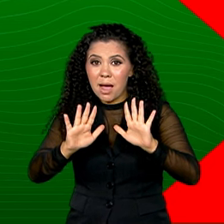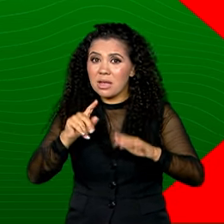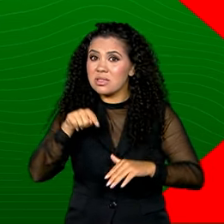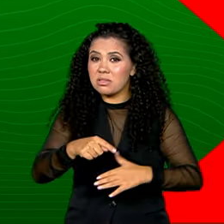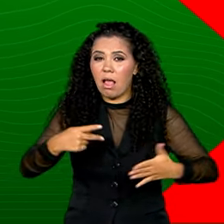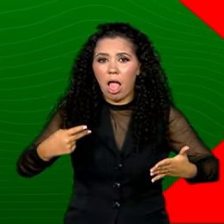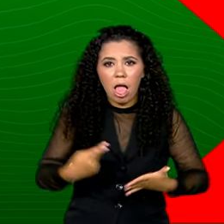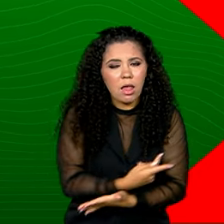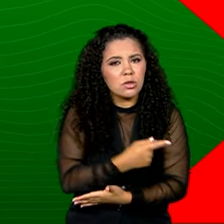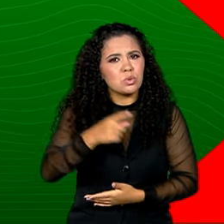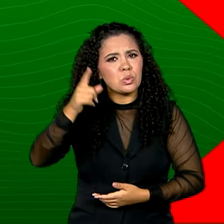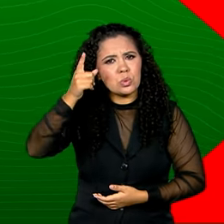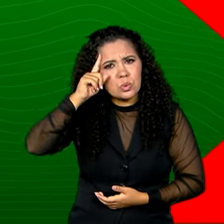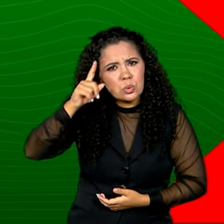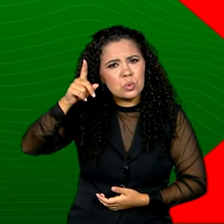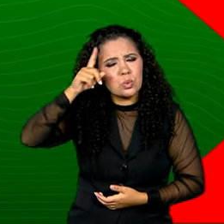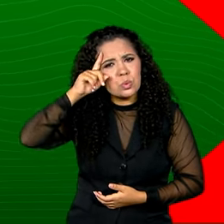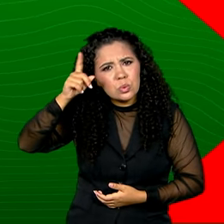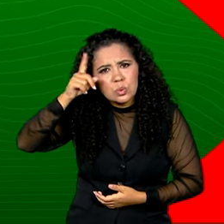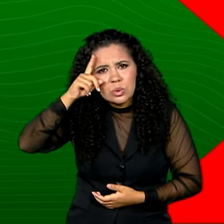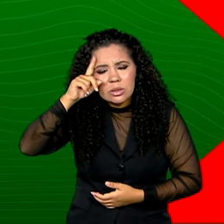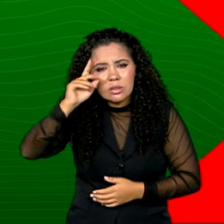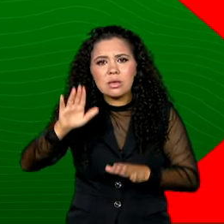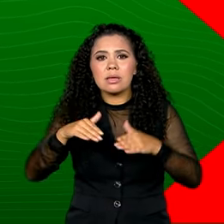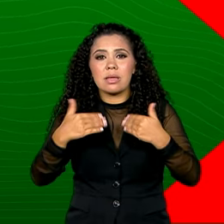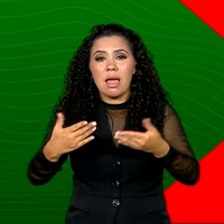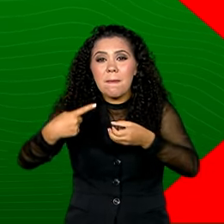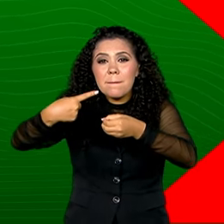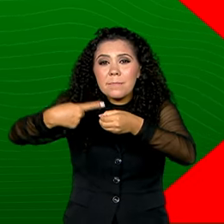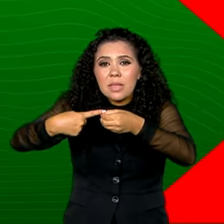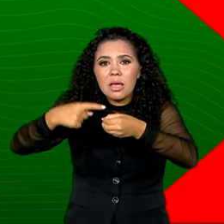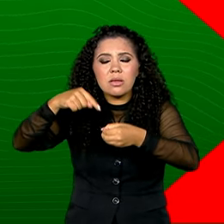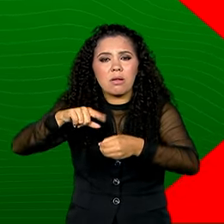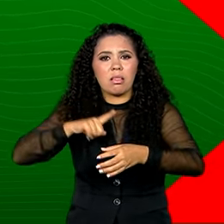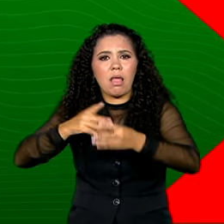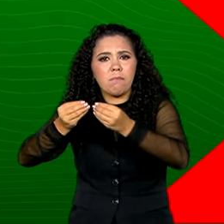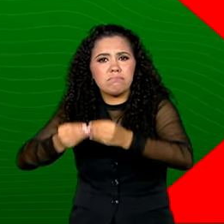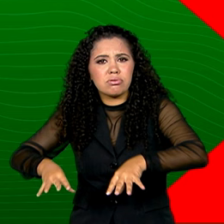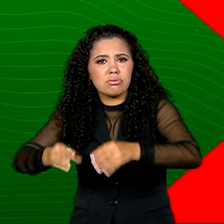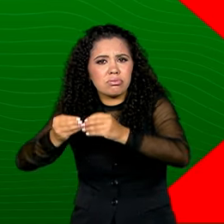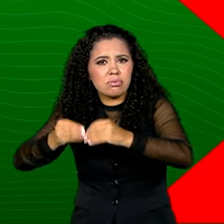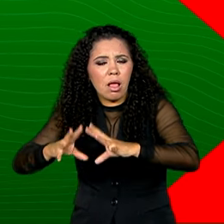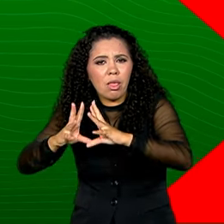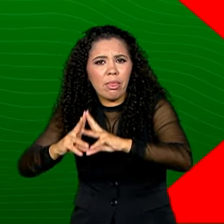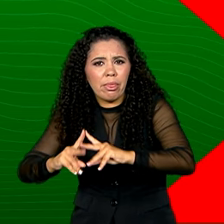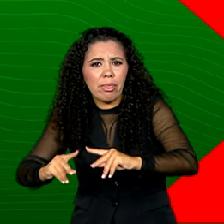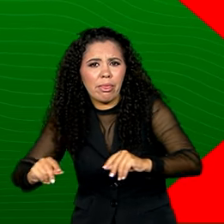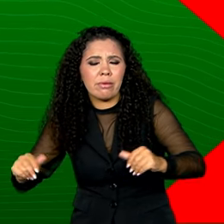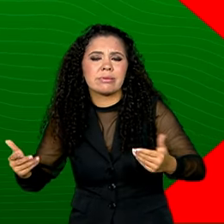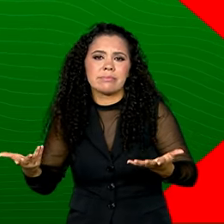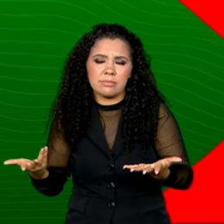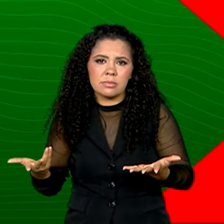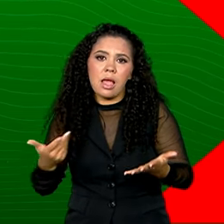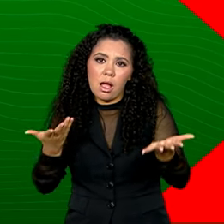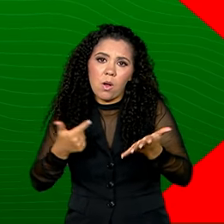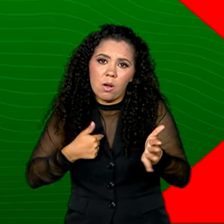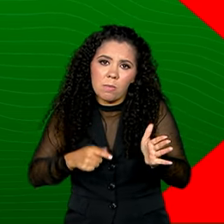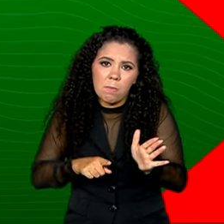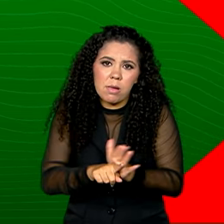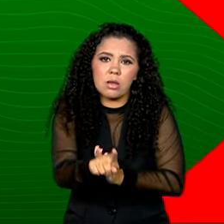frequentemente, e a pesca no interior quase está sem existir. Aí a gente